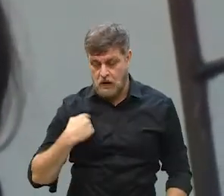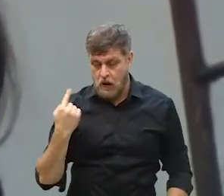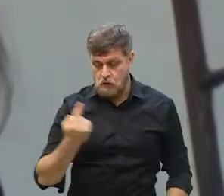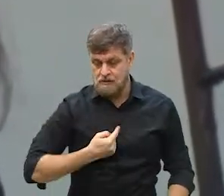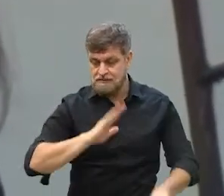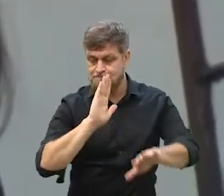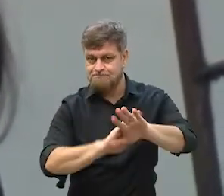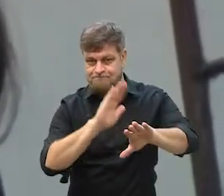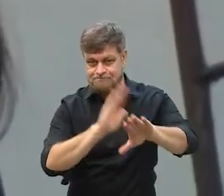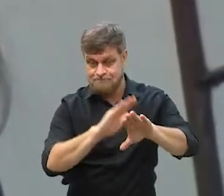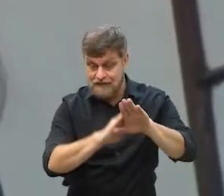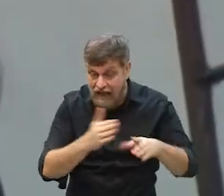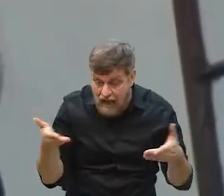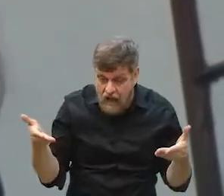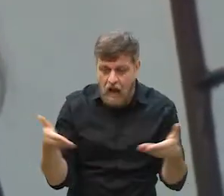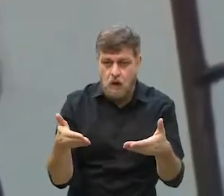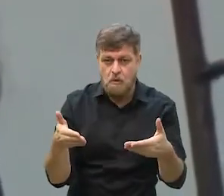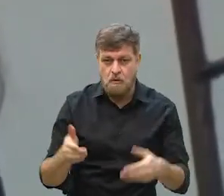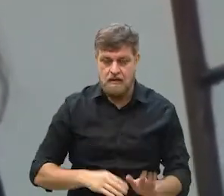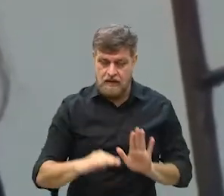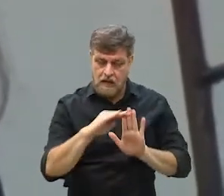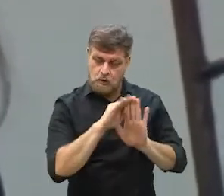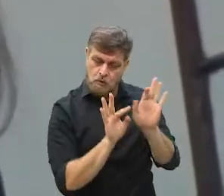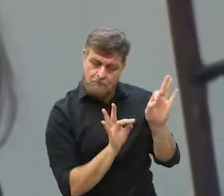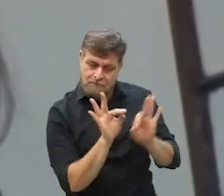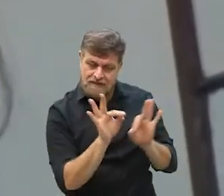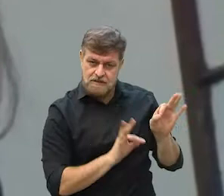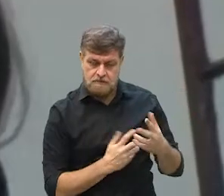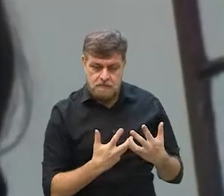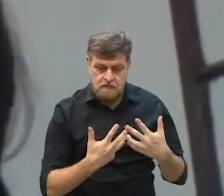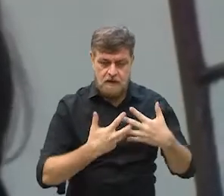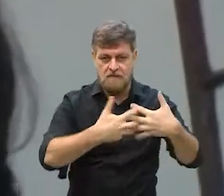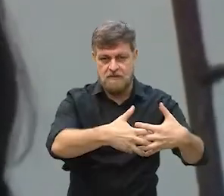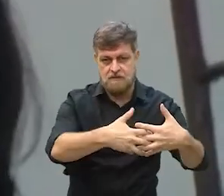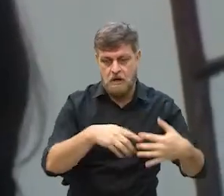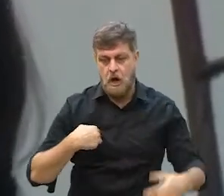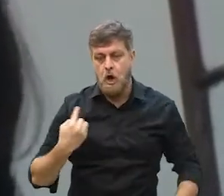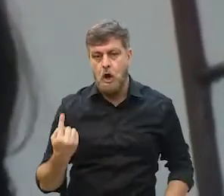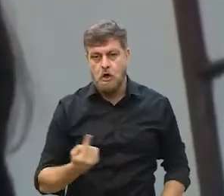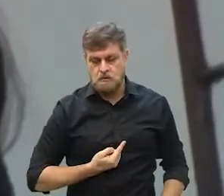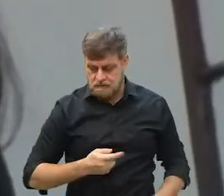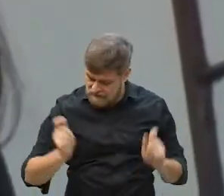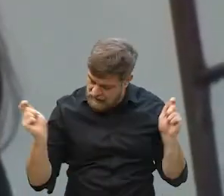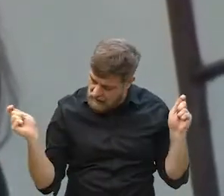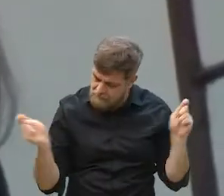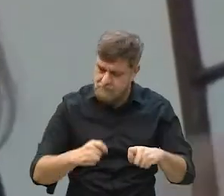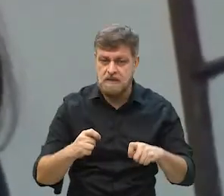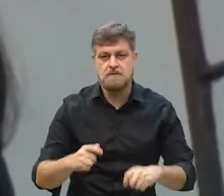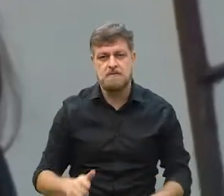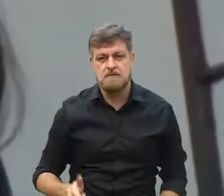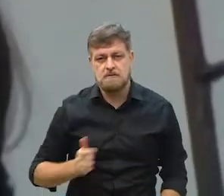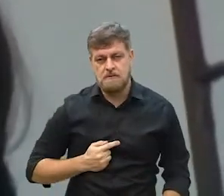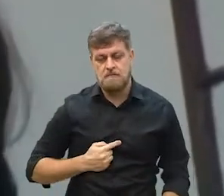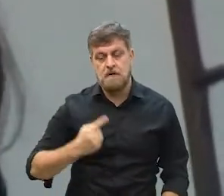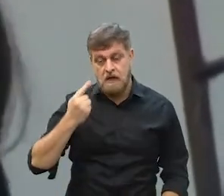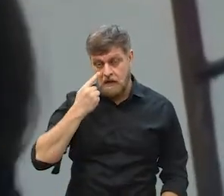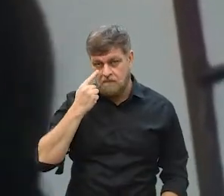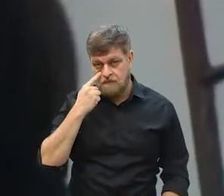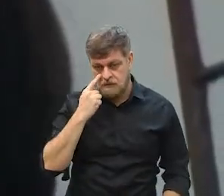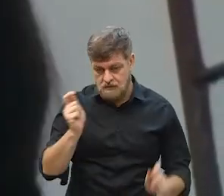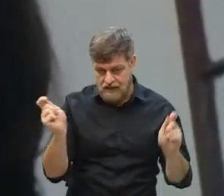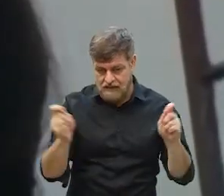nossas mãos agora, num planejamento efetivo que somos capazes de fazer. Então, eu vejo muita condição